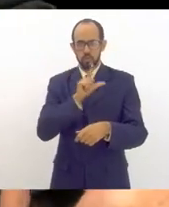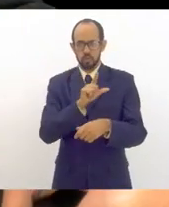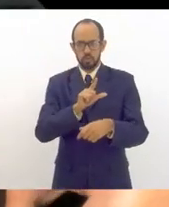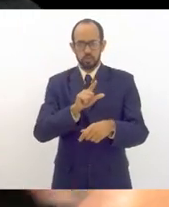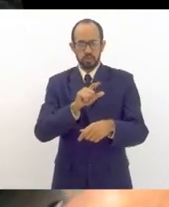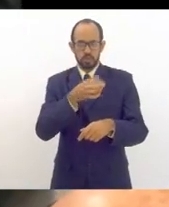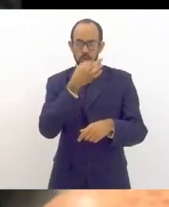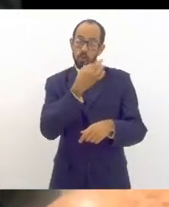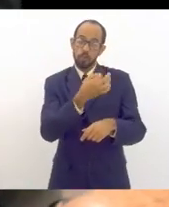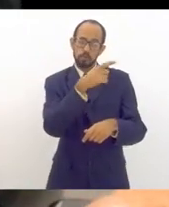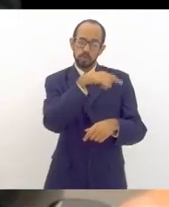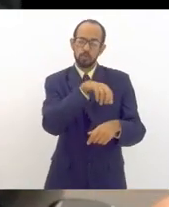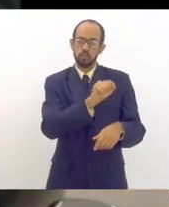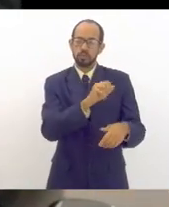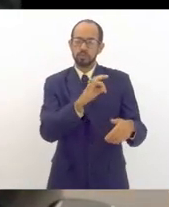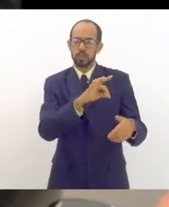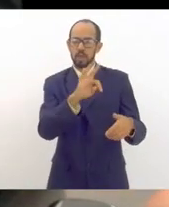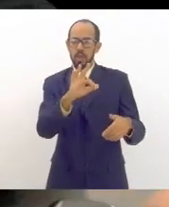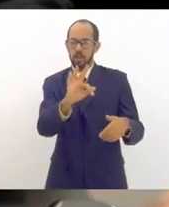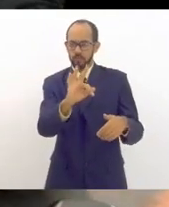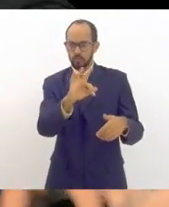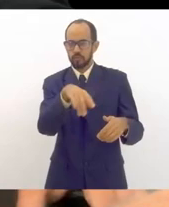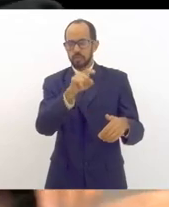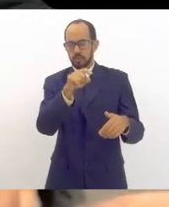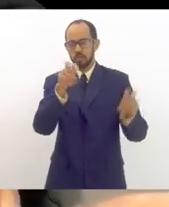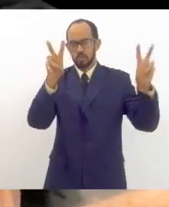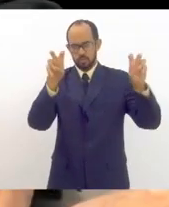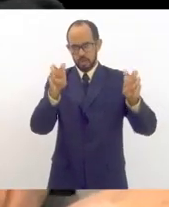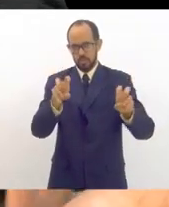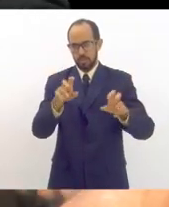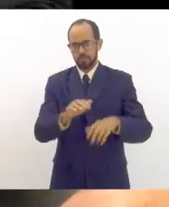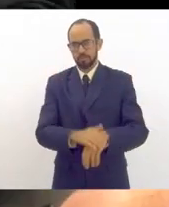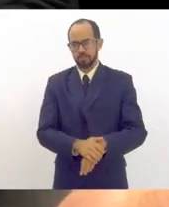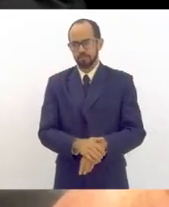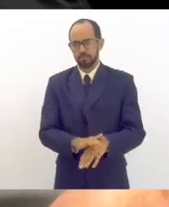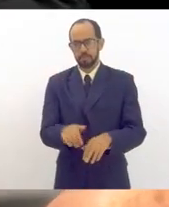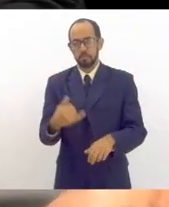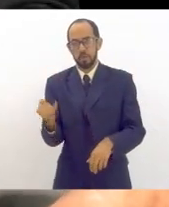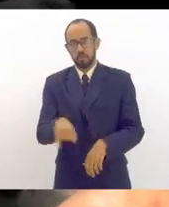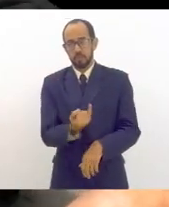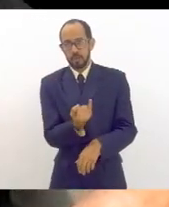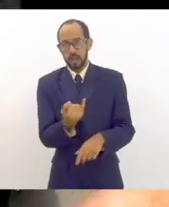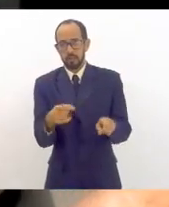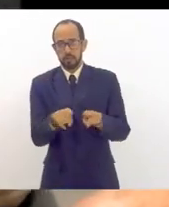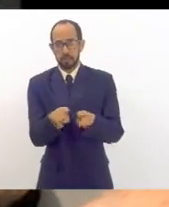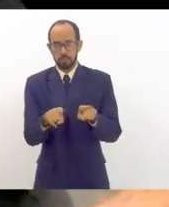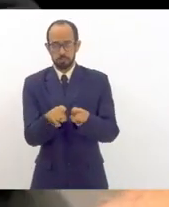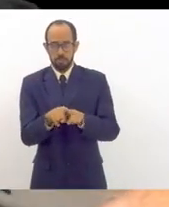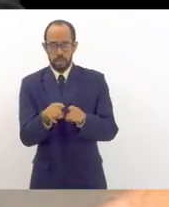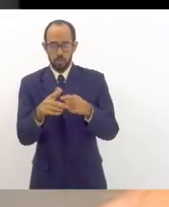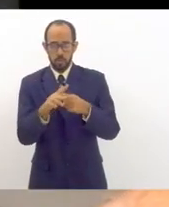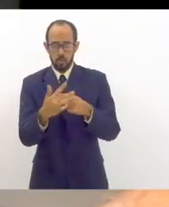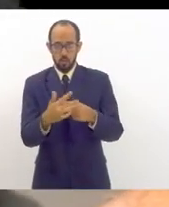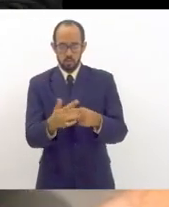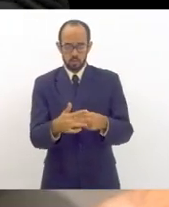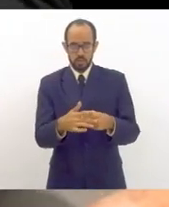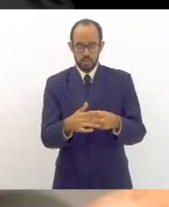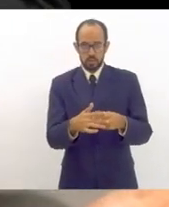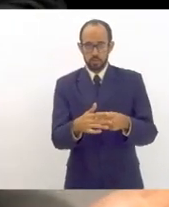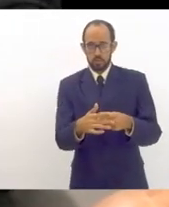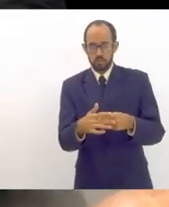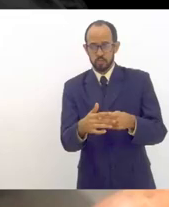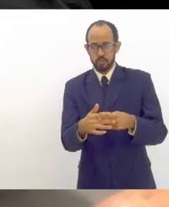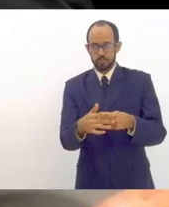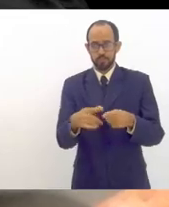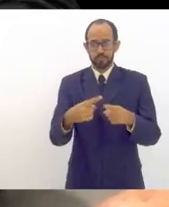do Supremo a respeito do tema. Eu queria aproveitar a ocasião, André, primeiro para pedir uma retificação. Consta,